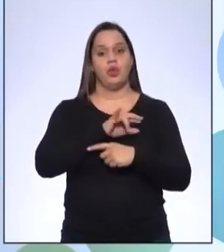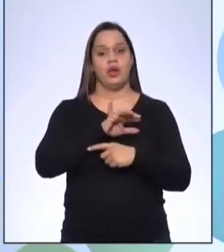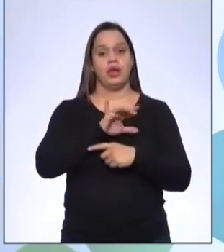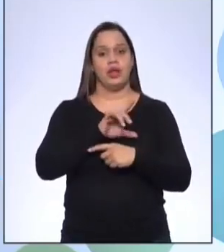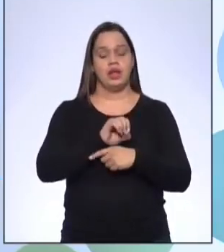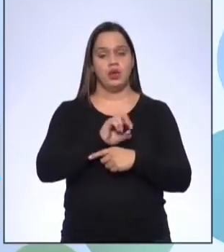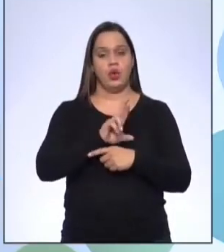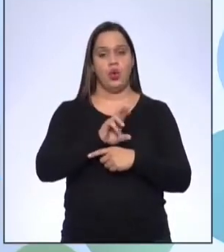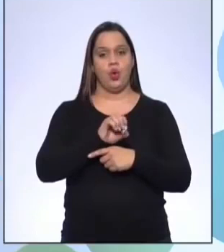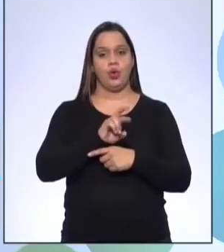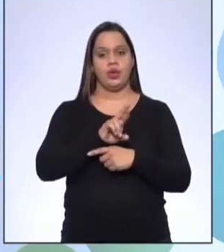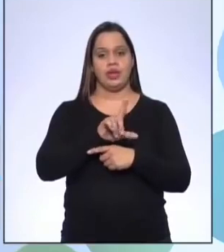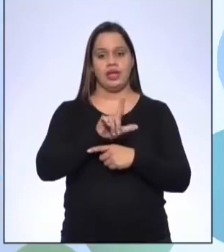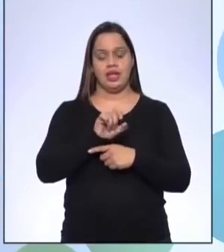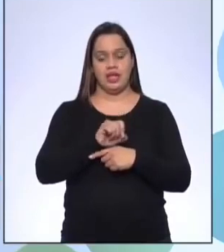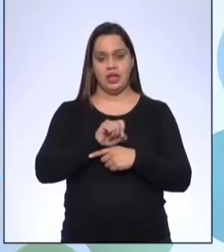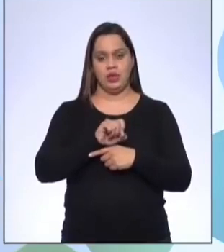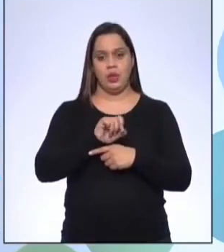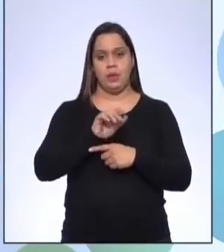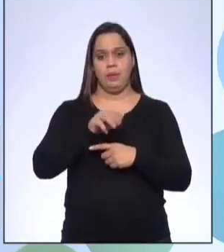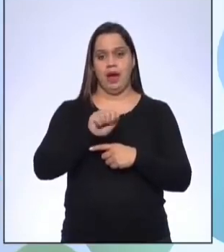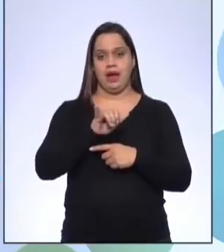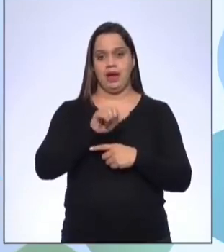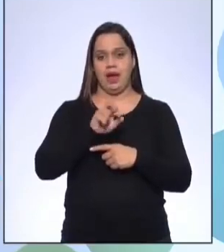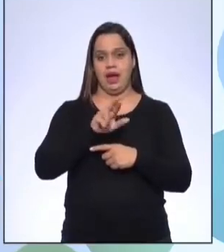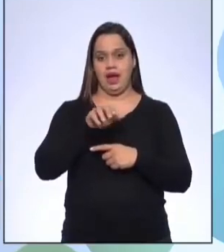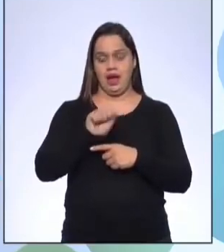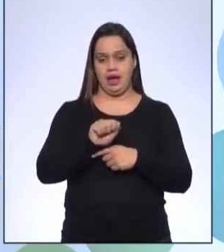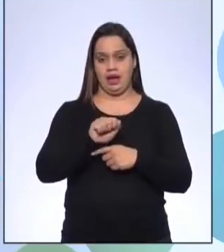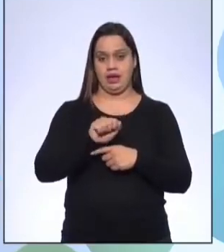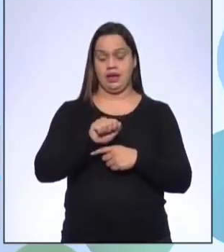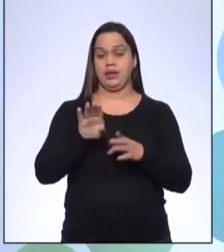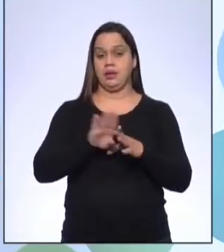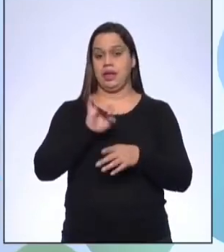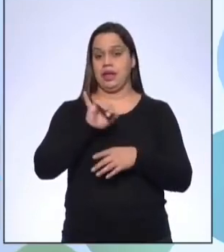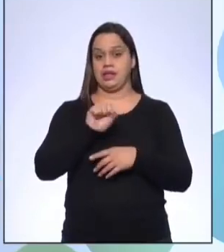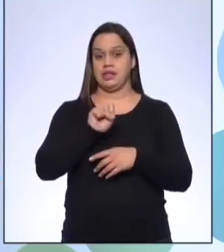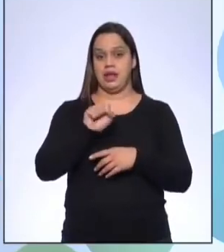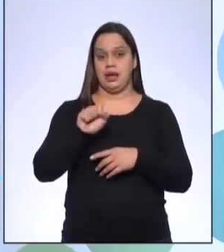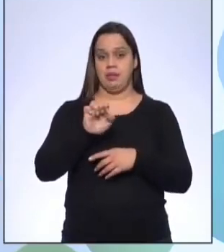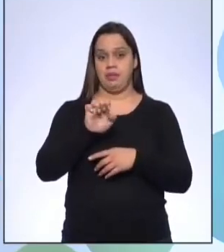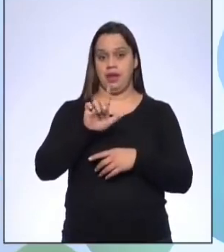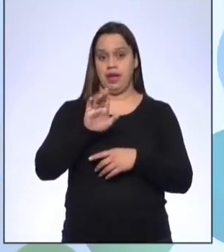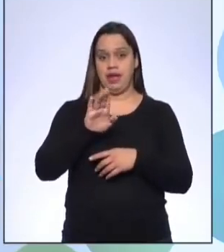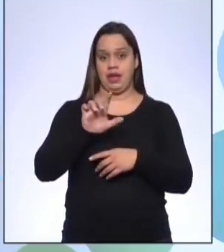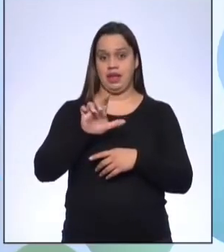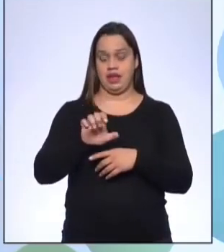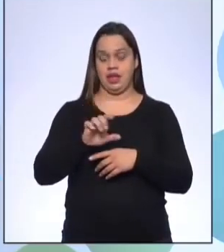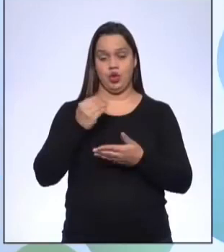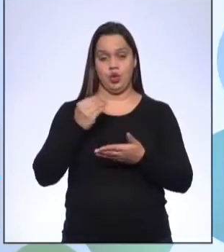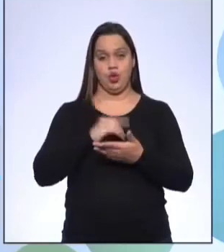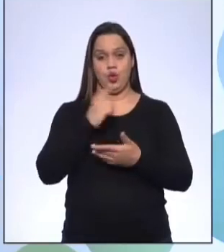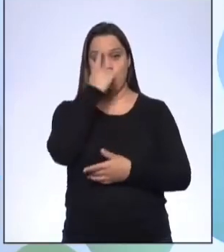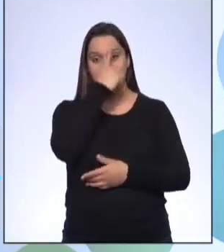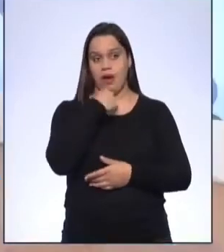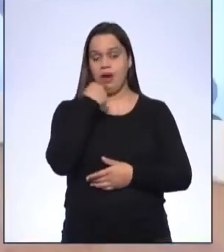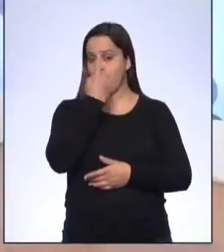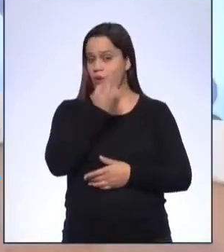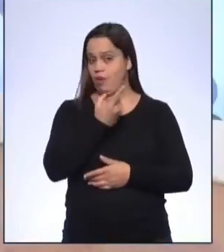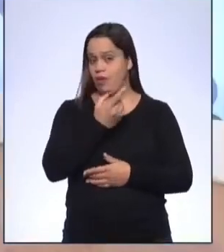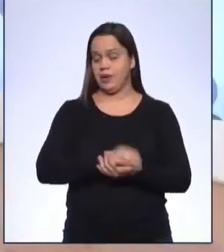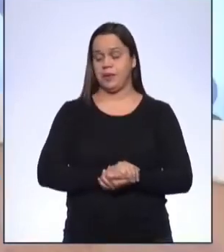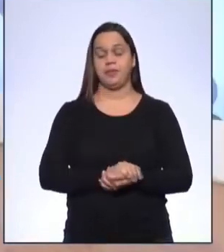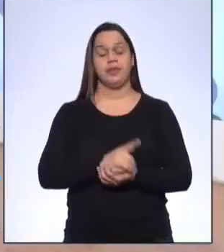o Rodrigo, a Maiara e a Isabelle, que colocaram 1 hora. E